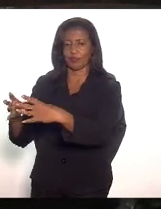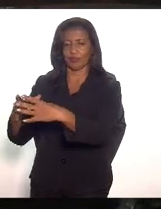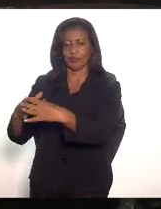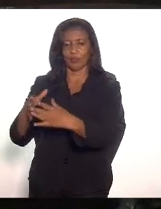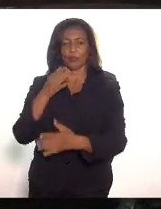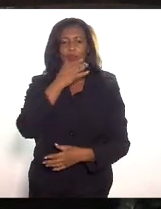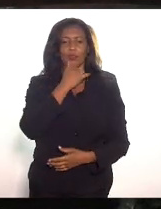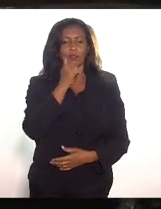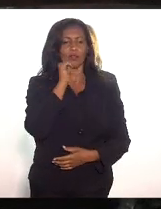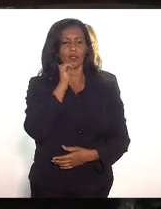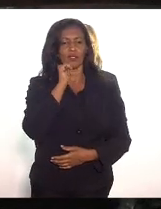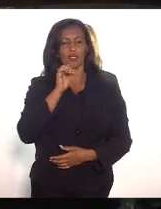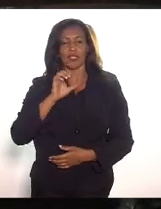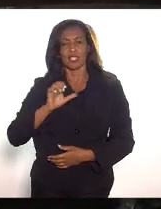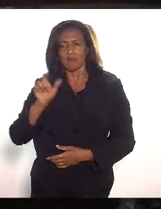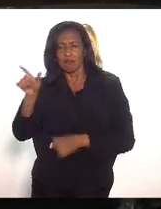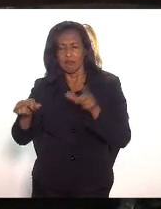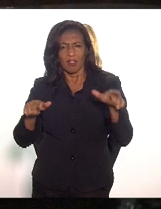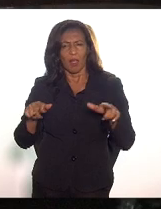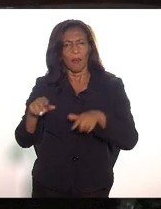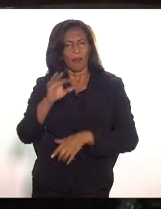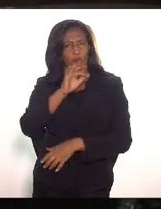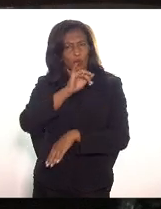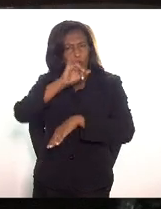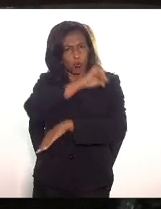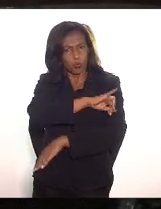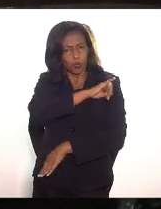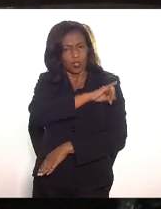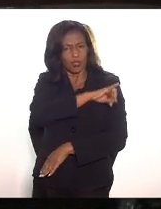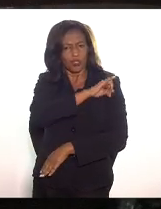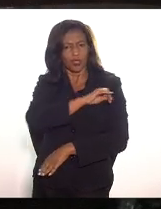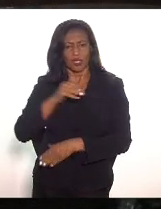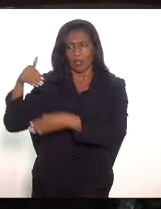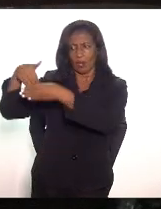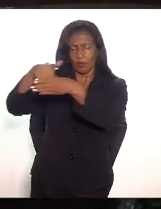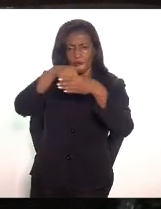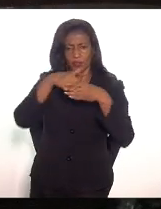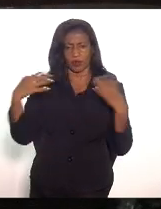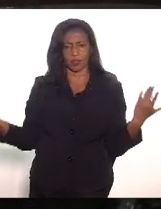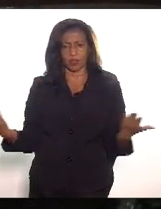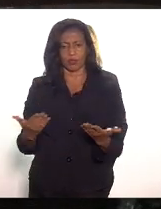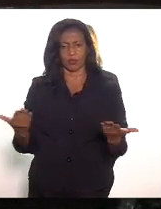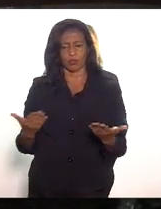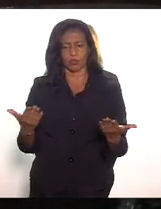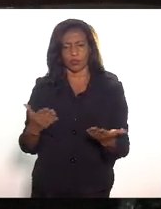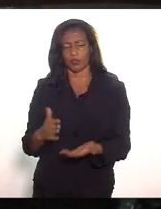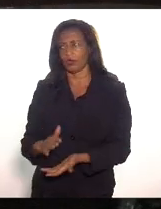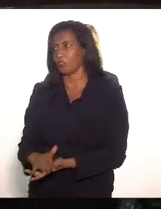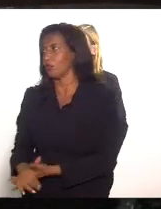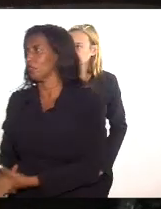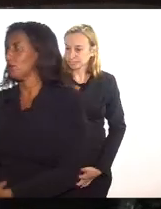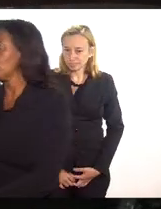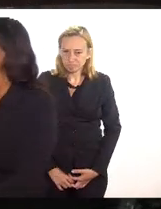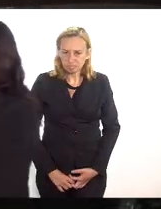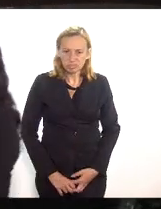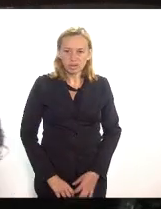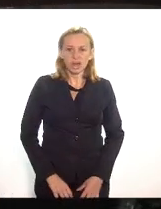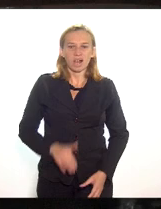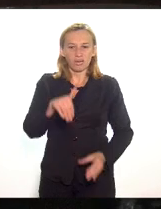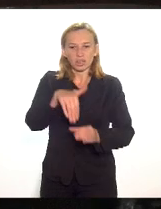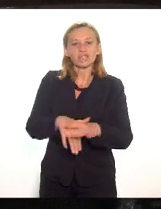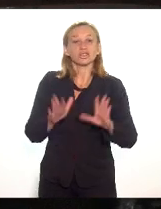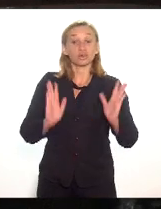senhoras cidadãos fluminense, a votação de hoje foi não só histórica,